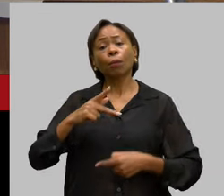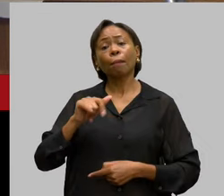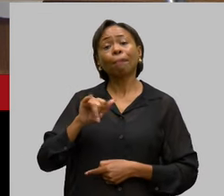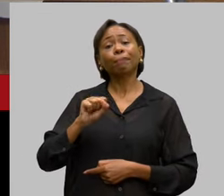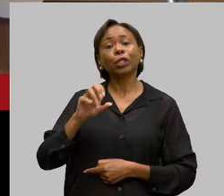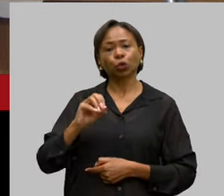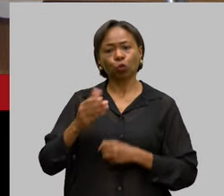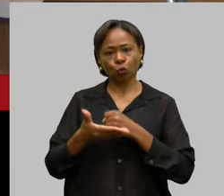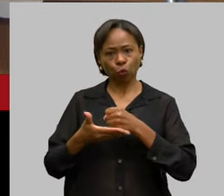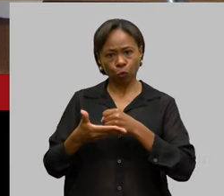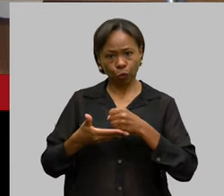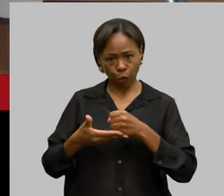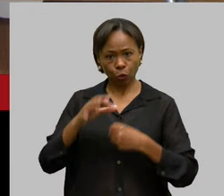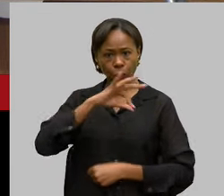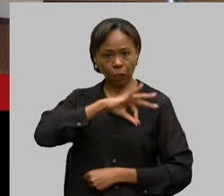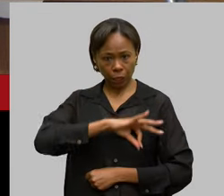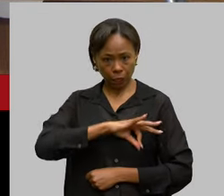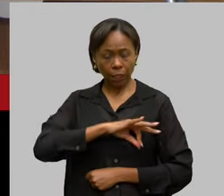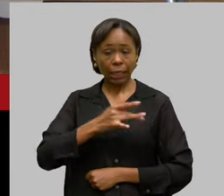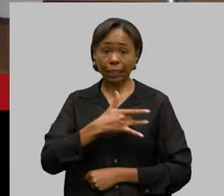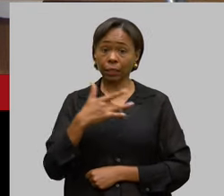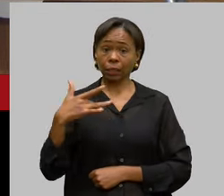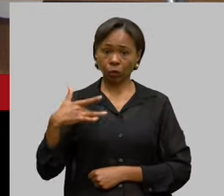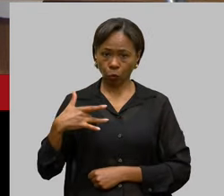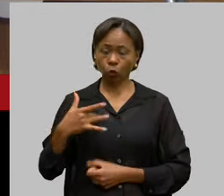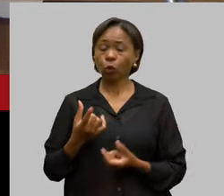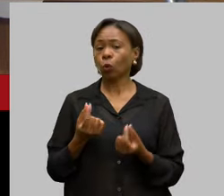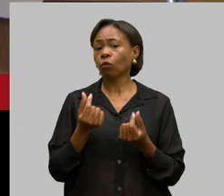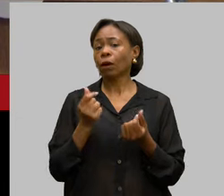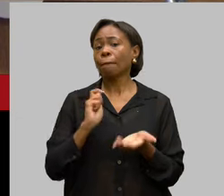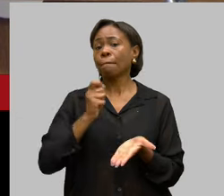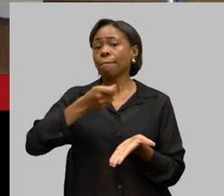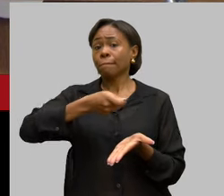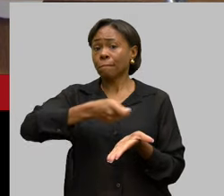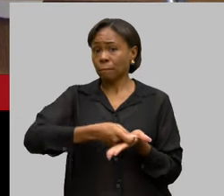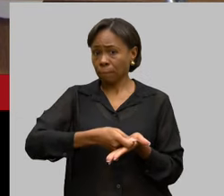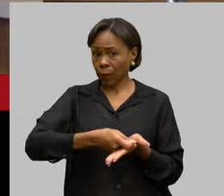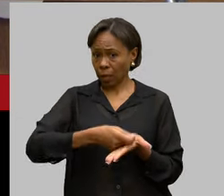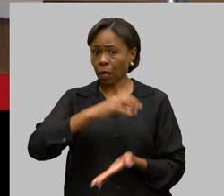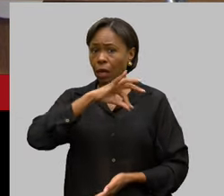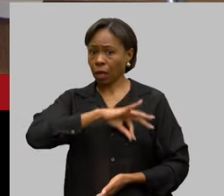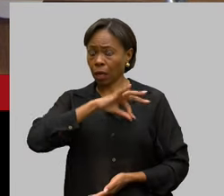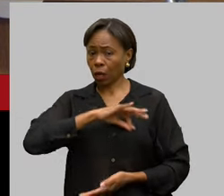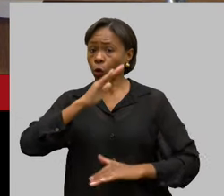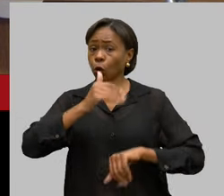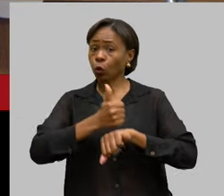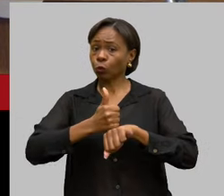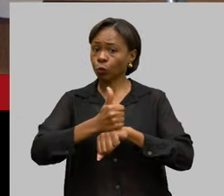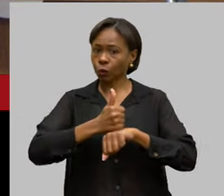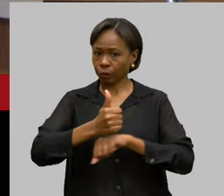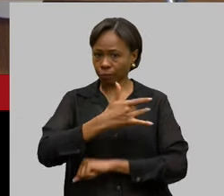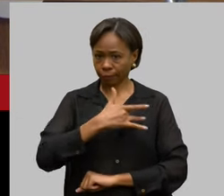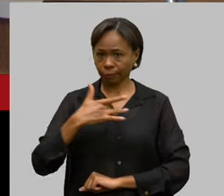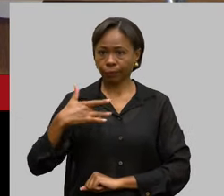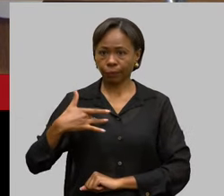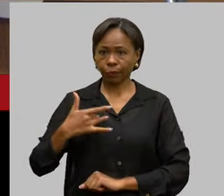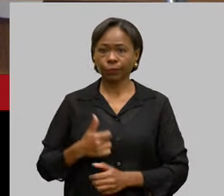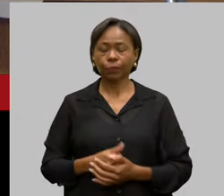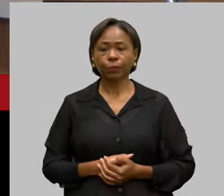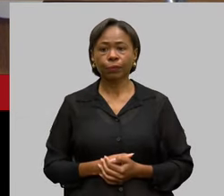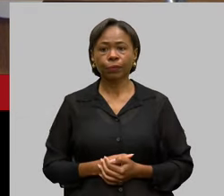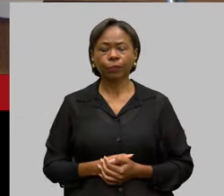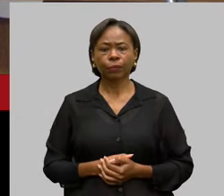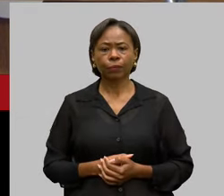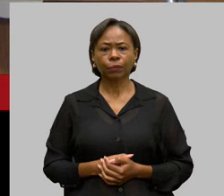da Saúde o valor da remuneração dos profissionais da área de saúde